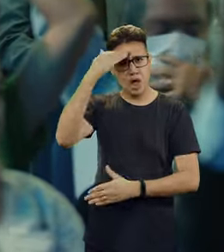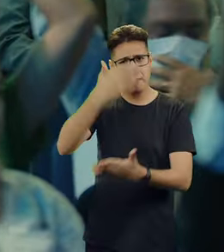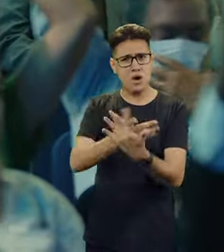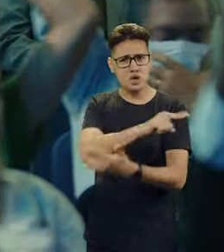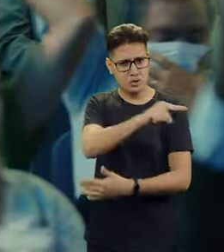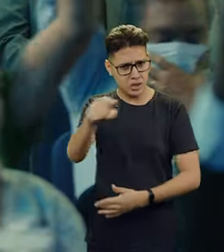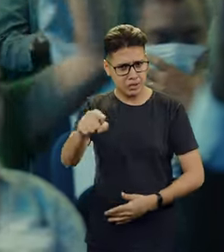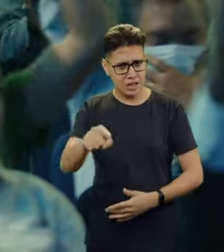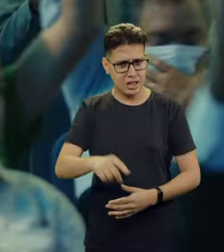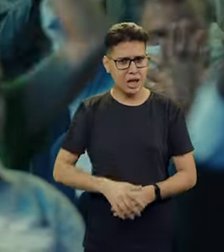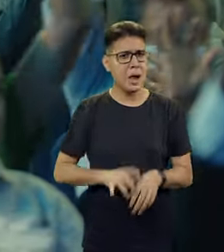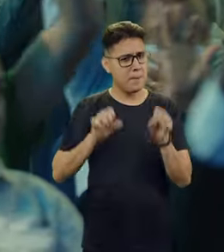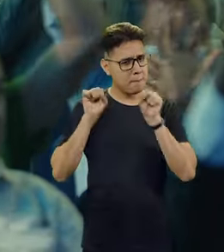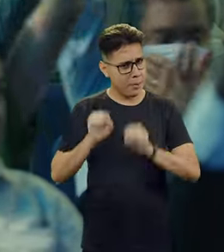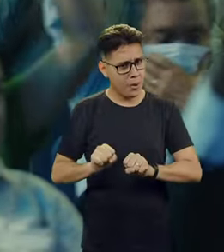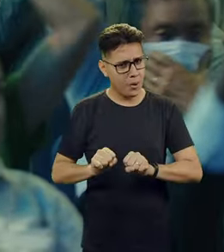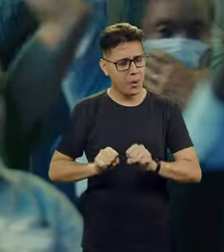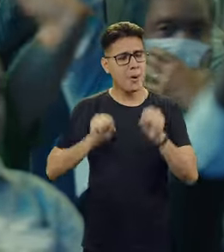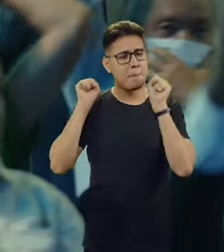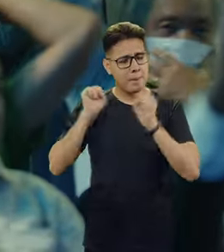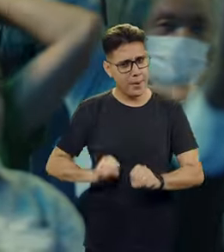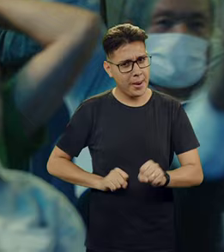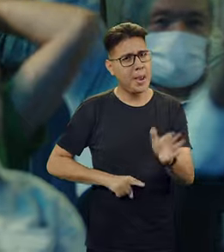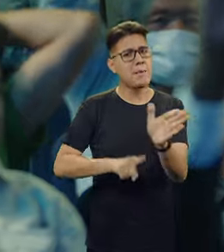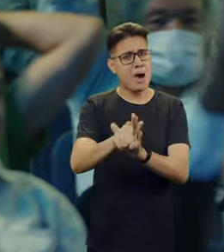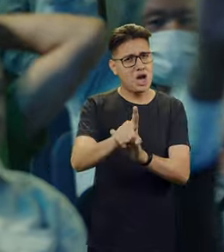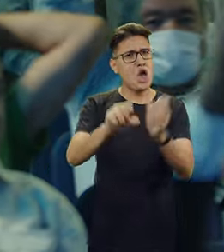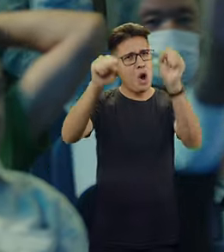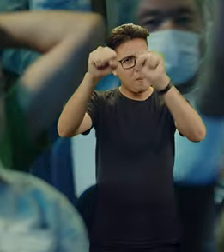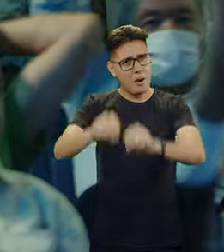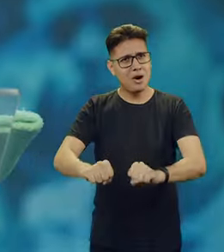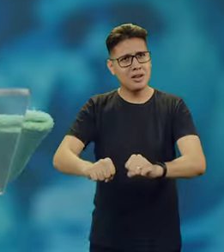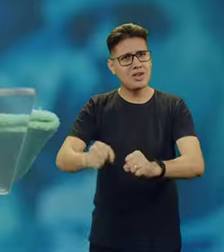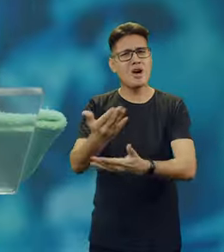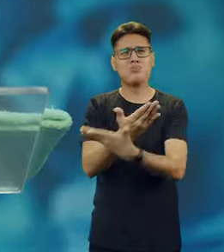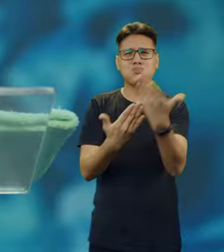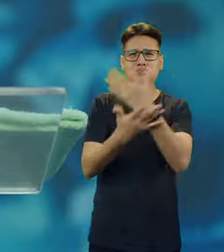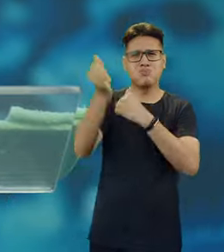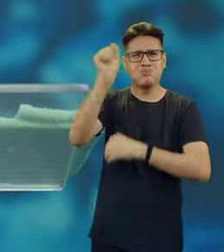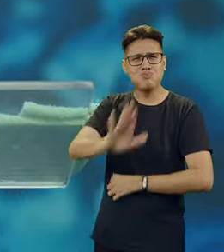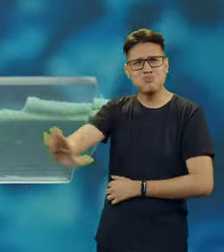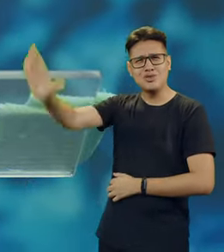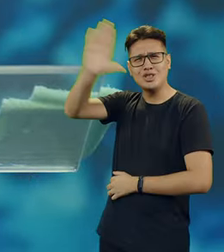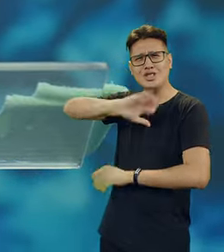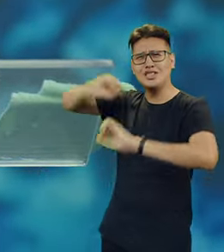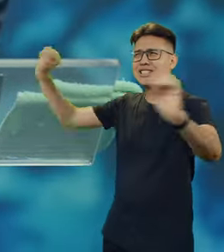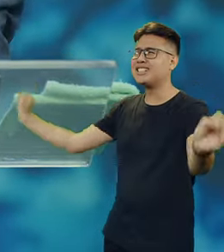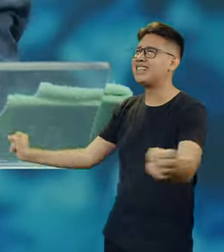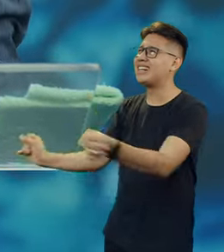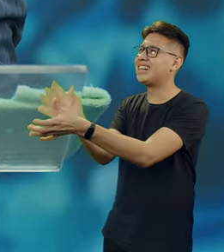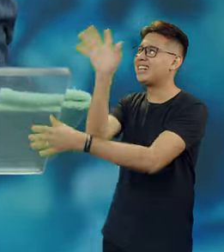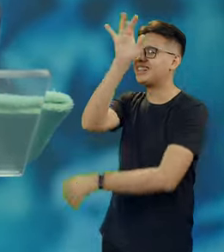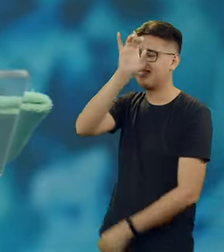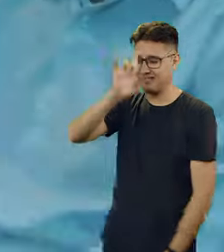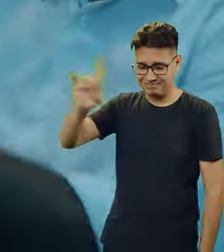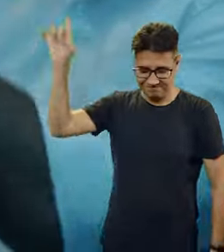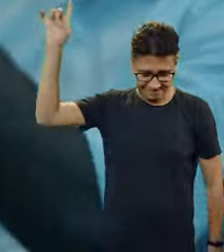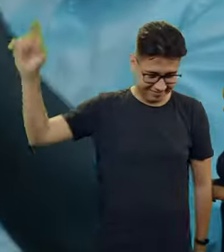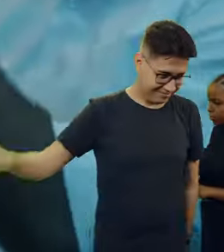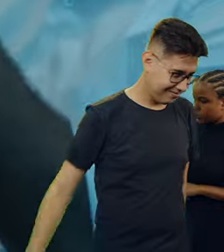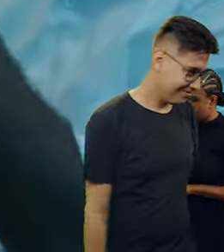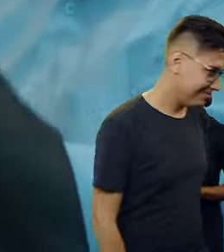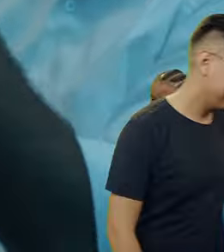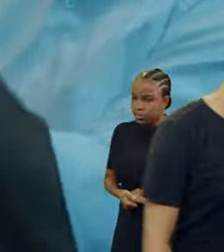der e vier, Deus pode contar com você. Para o que der e vier. Se pode, levante a mão e glorifique o nome dele.